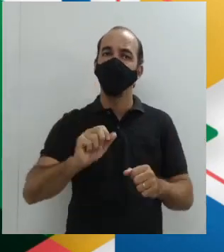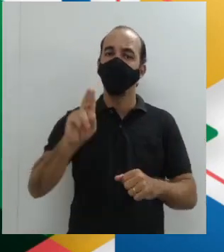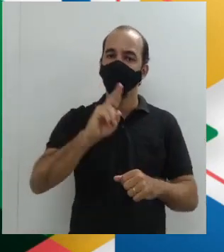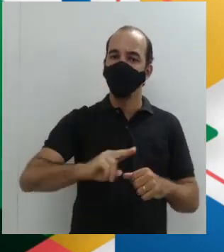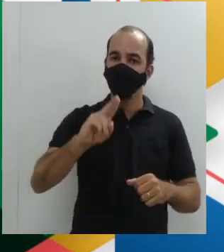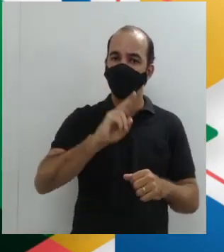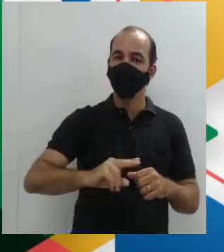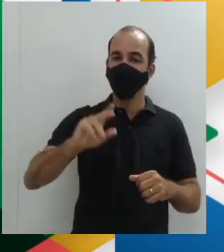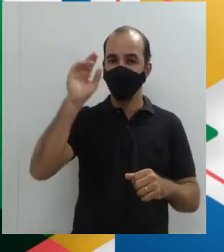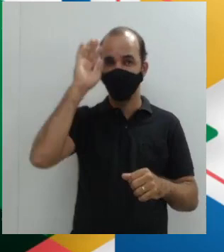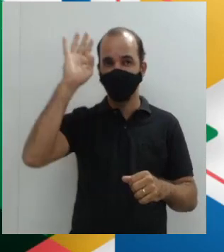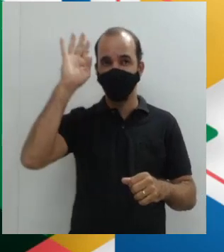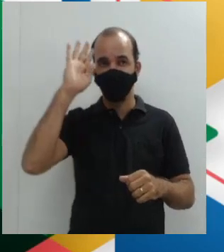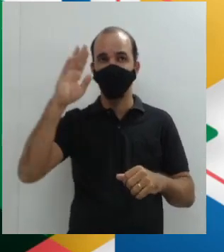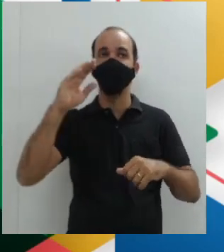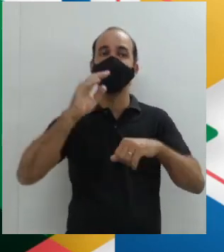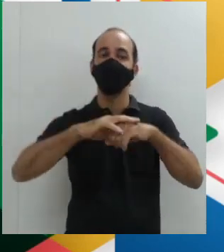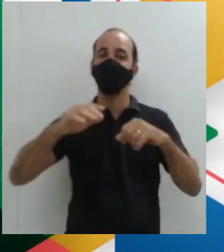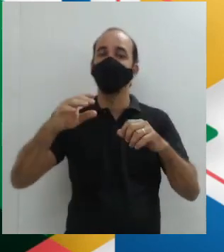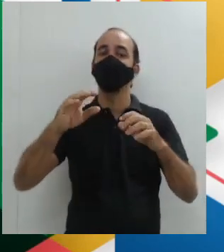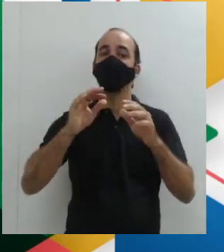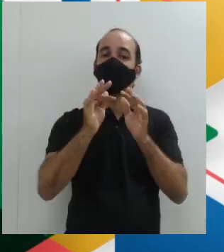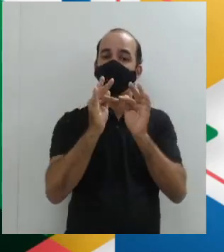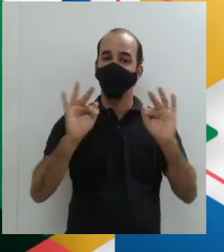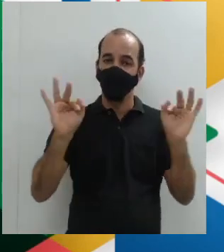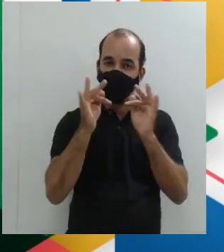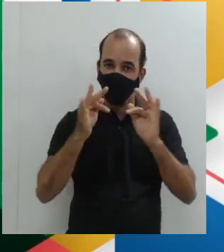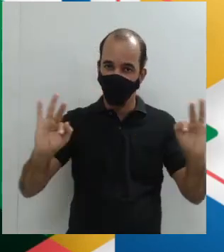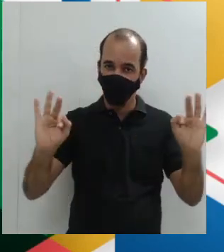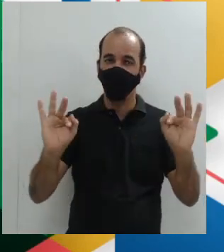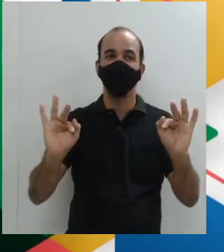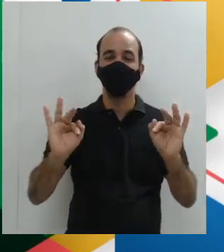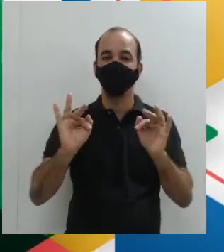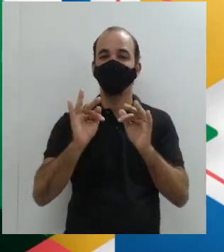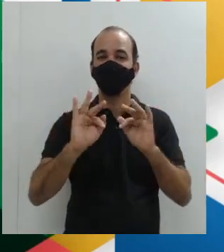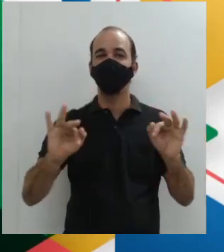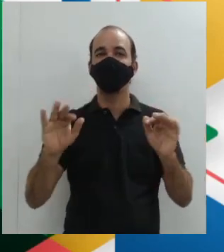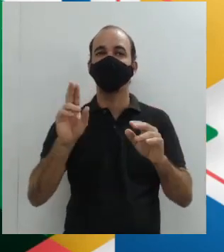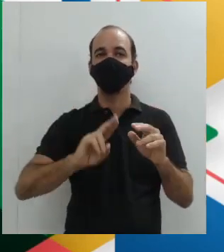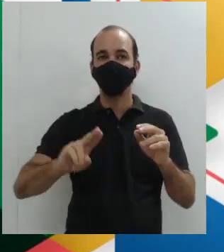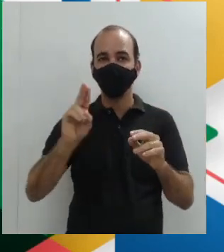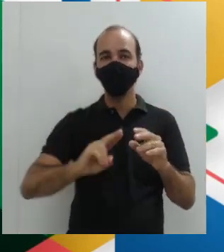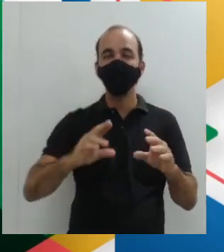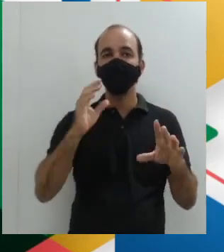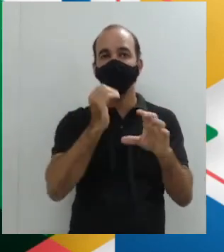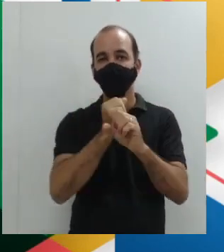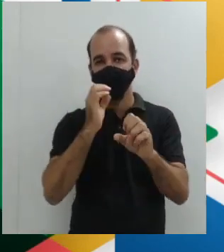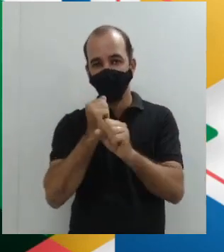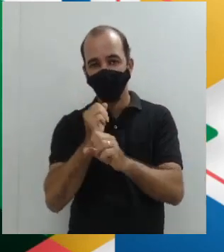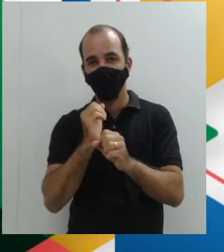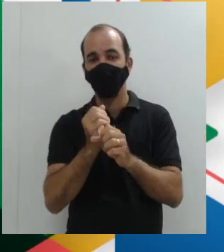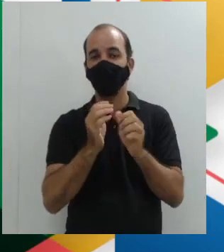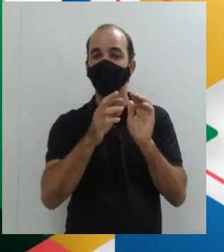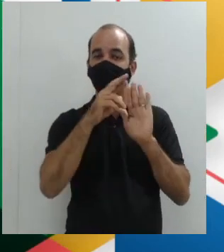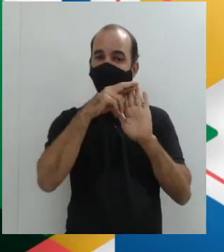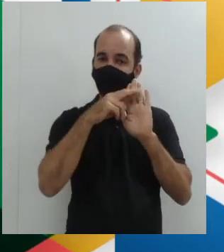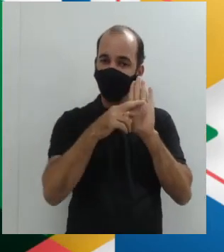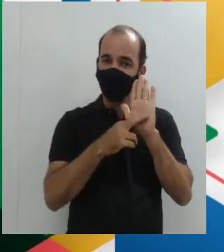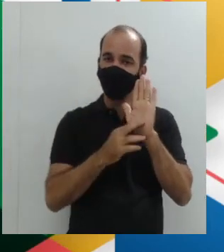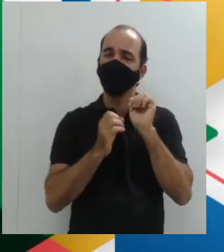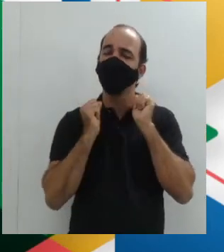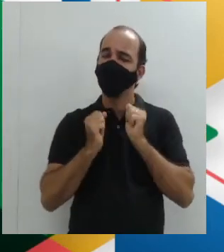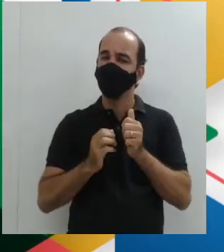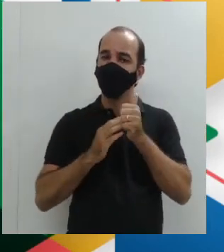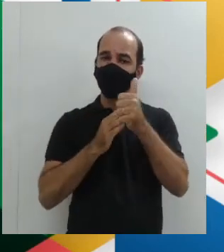para paralelepípedo, vai servir essa fórmula do volume para você calcular a área da base, multiplica pela altura e